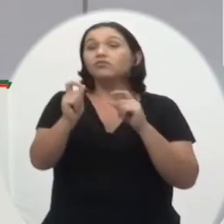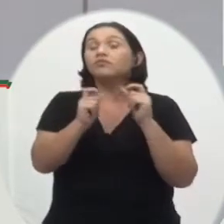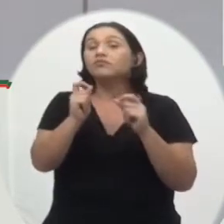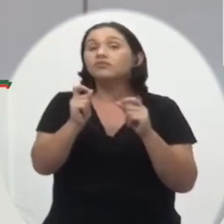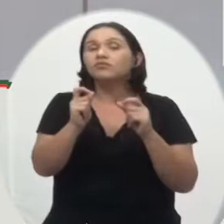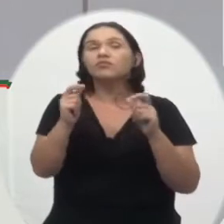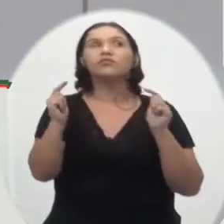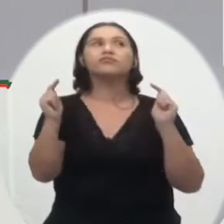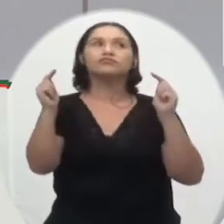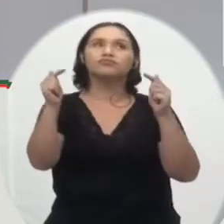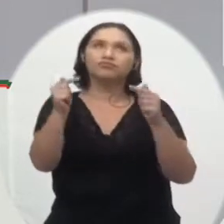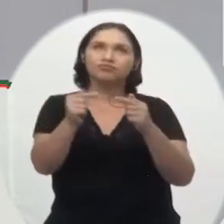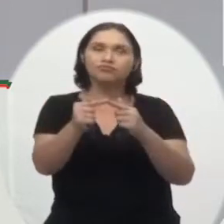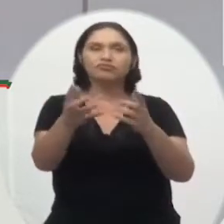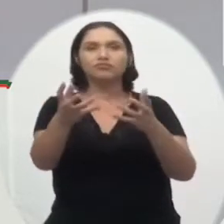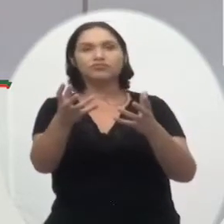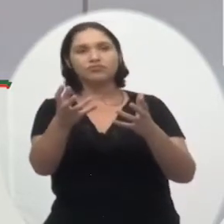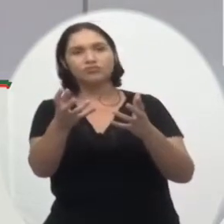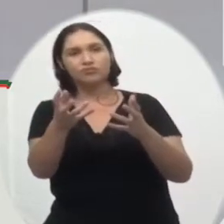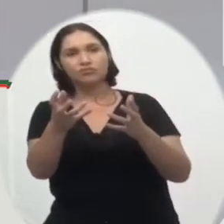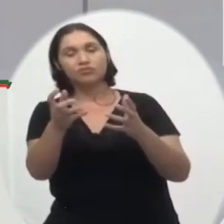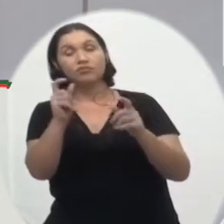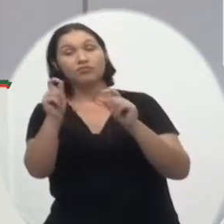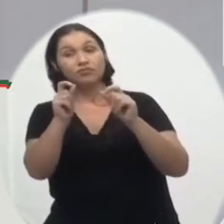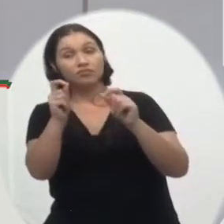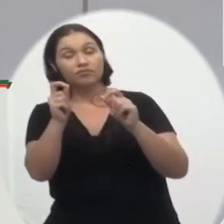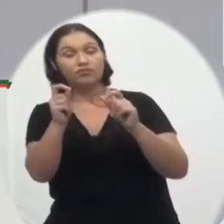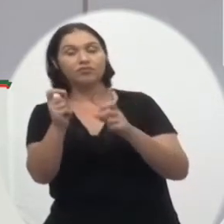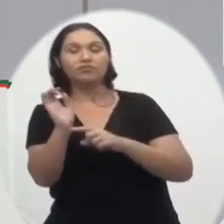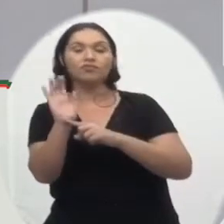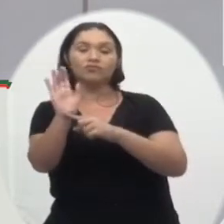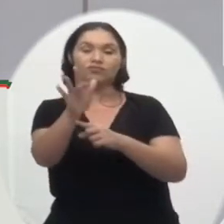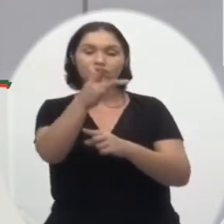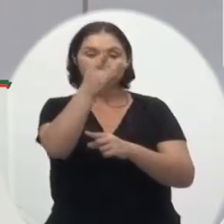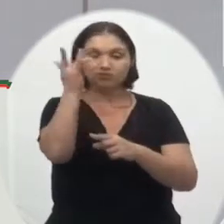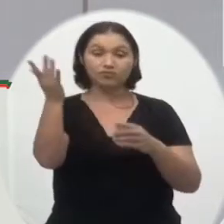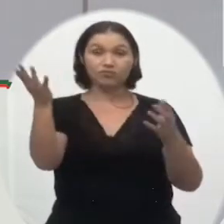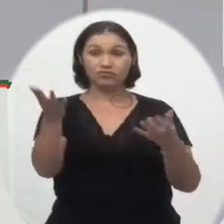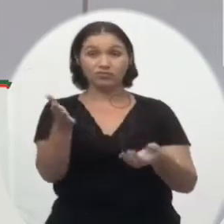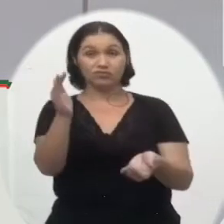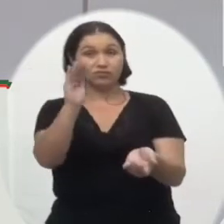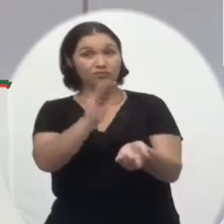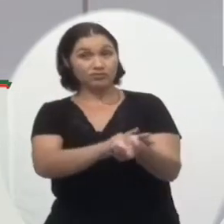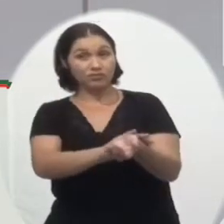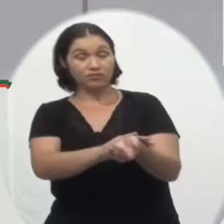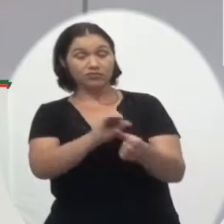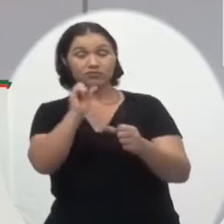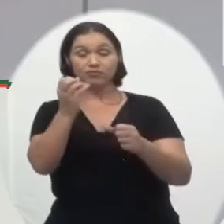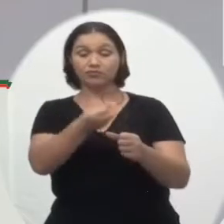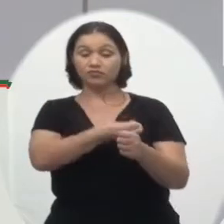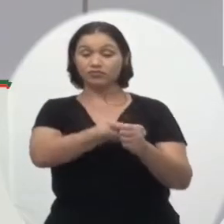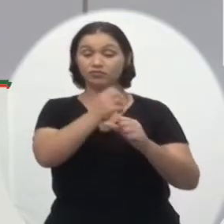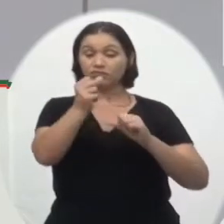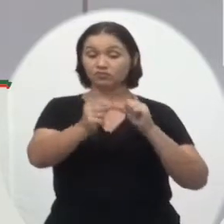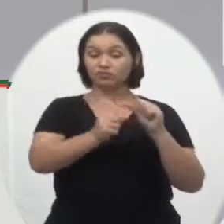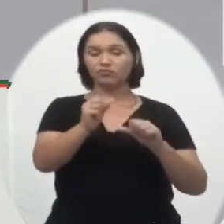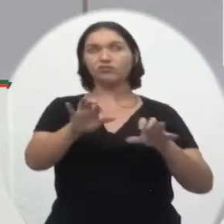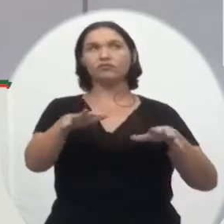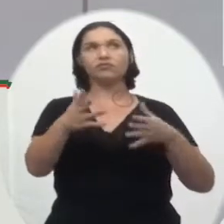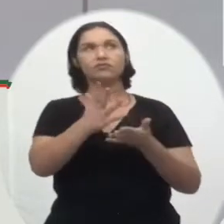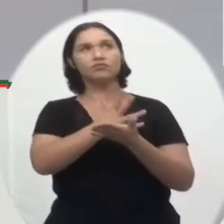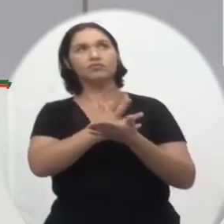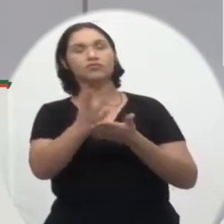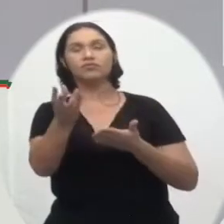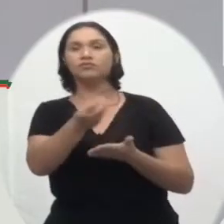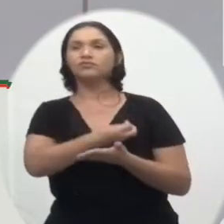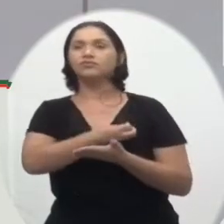essas pessoas dessa vida, dando uma oportunidade para essas vidas serem restauradas e recuperarem